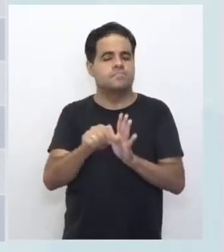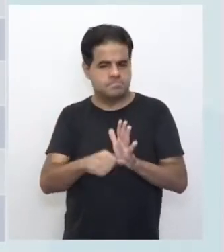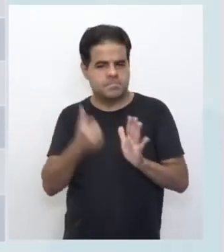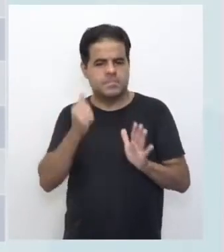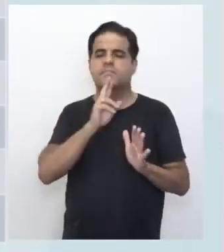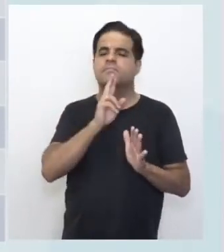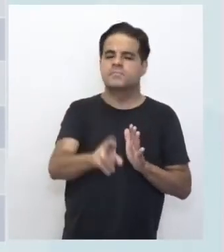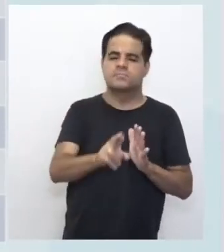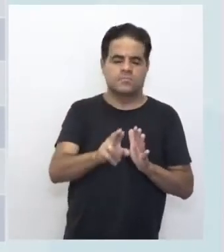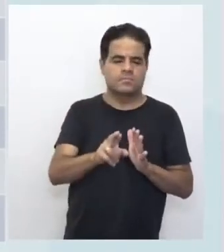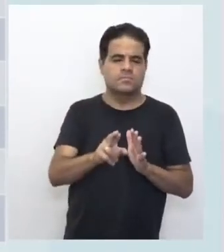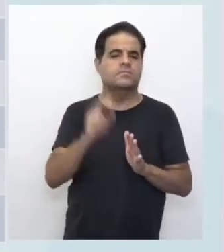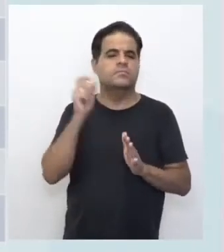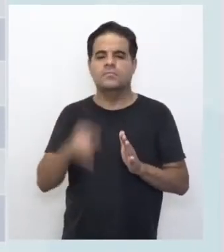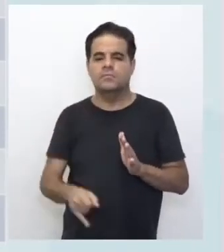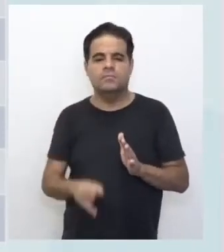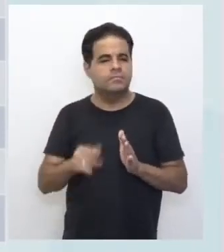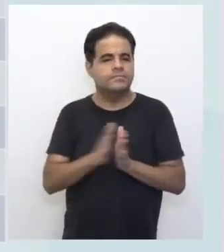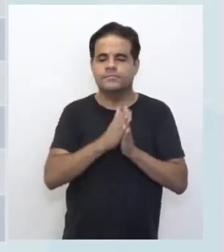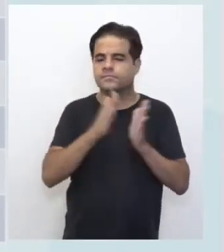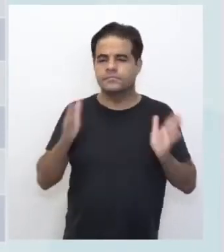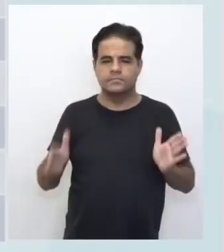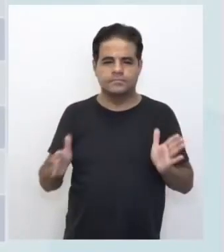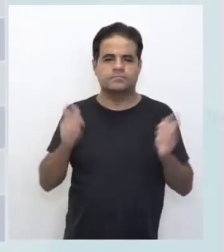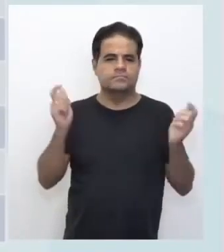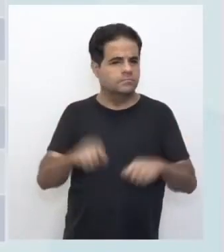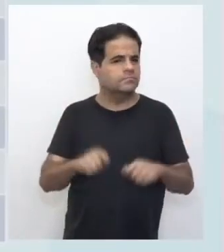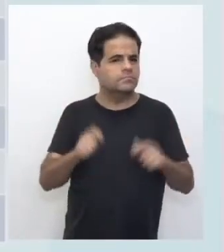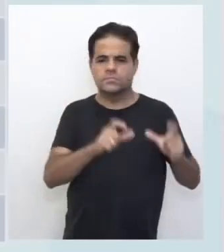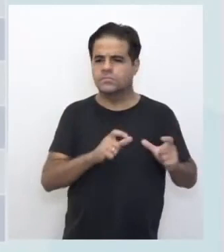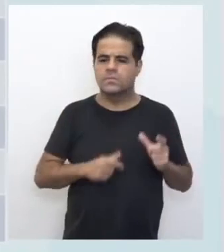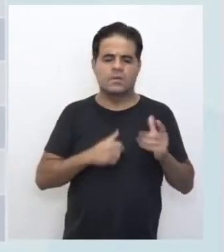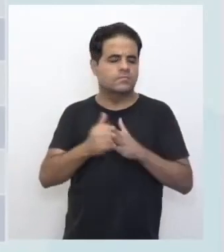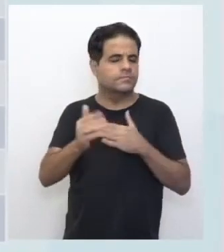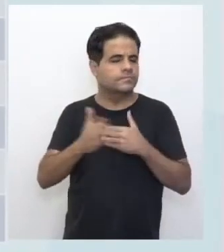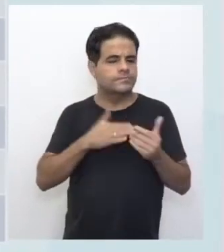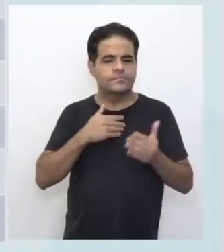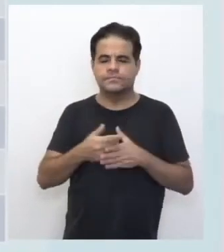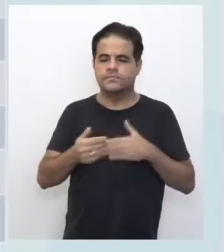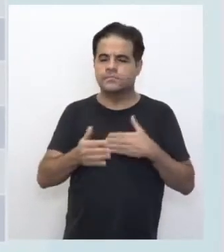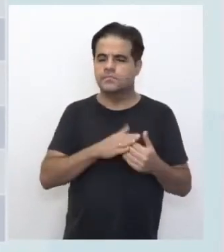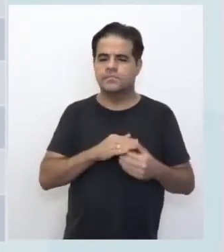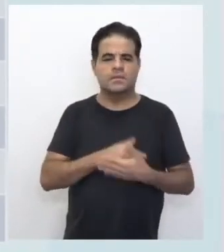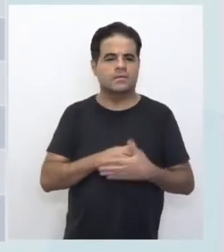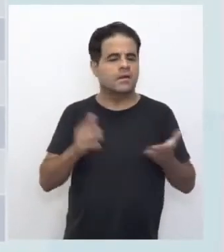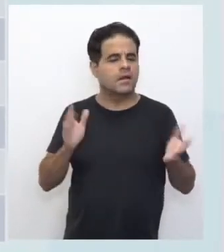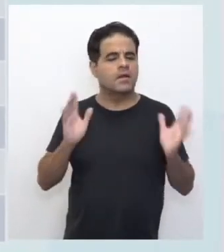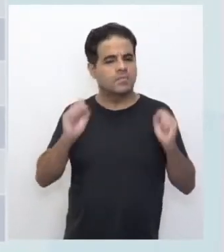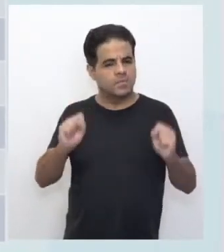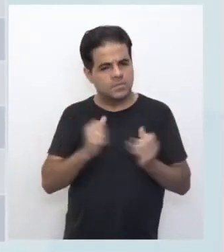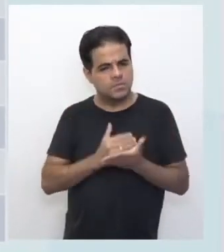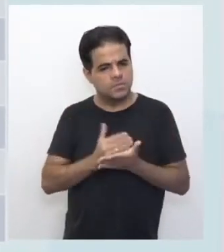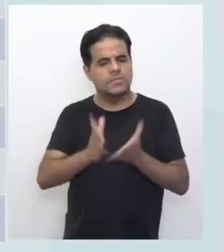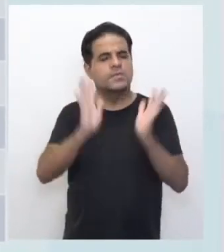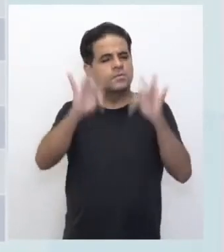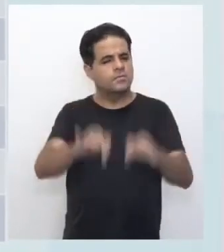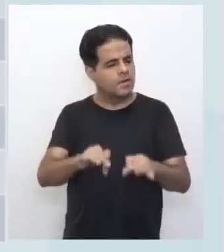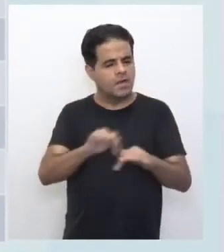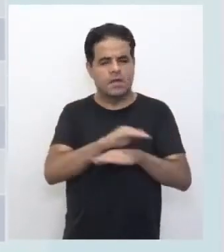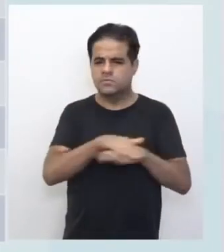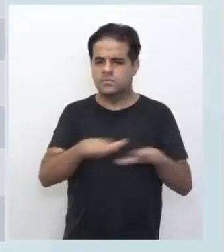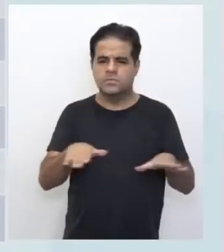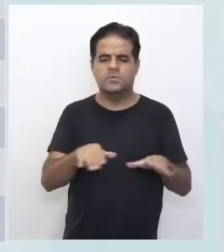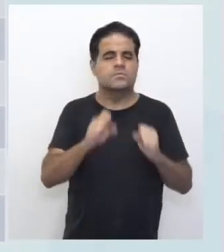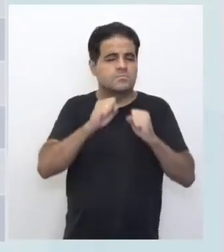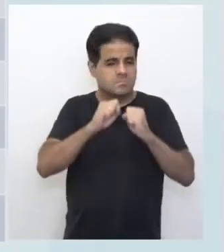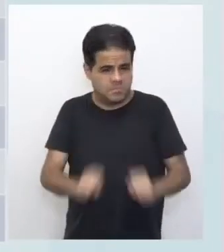funciona sim, né? Sim, uhum. Sim, pode ser em qualquer lugar, não precisa estar no início, ou no meio, ou no final. Perfeito. É